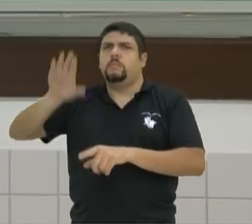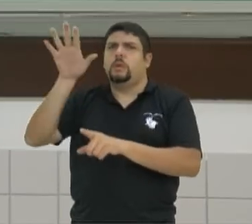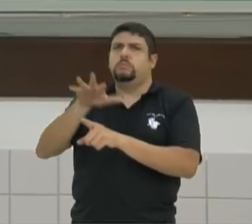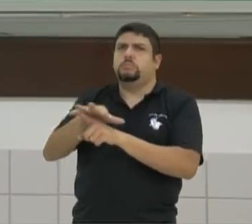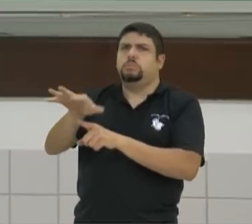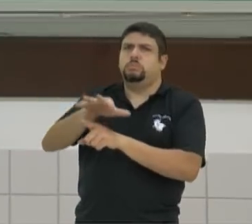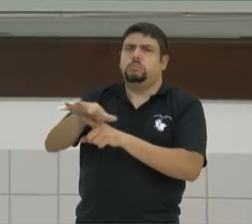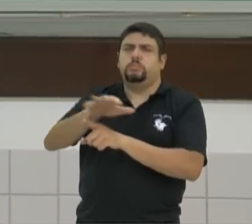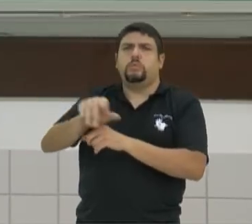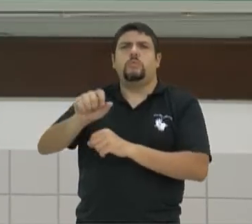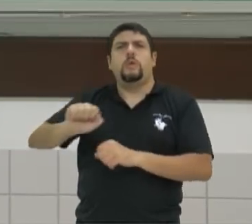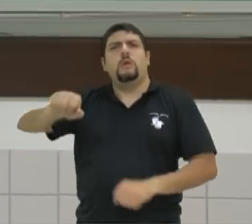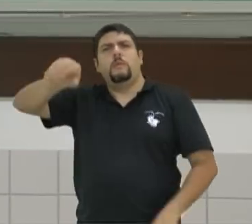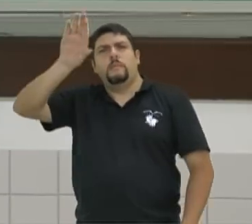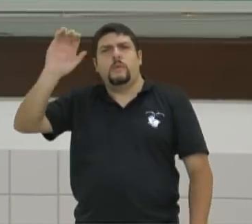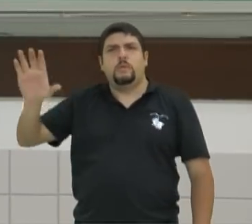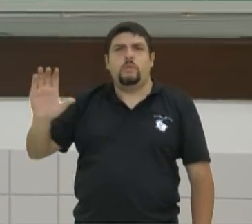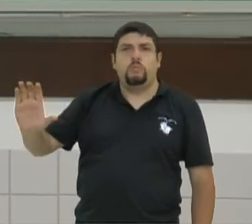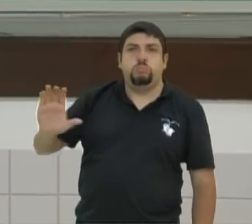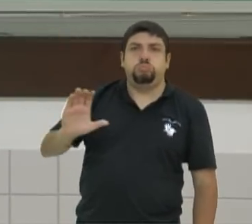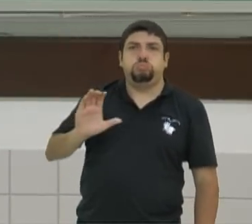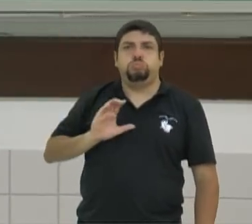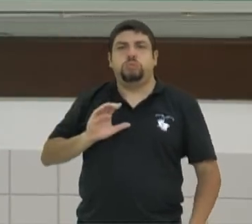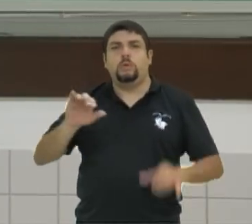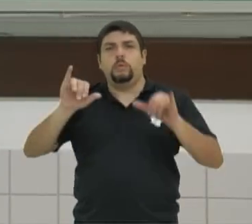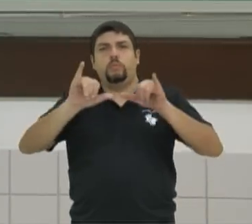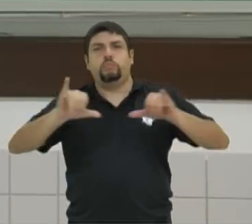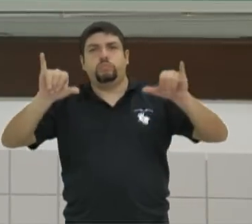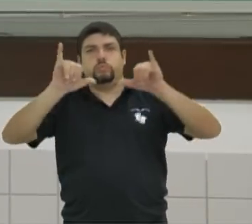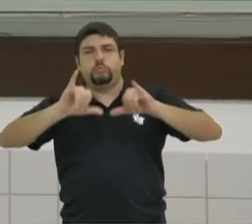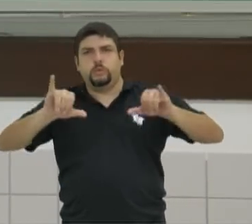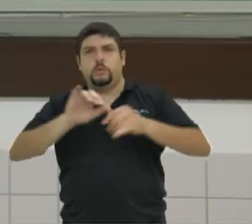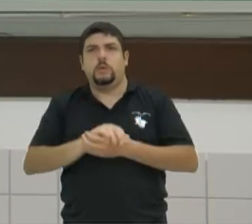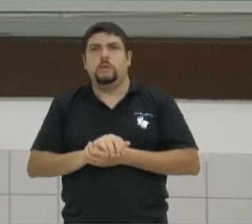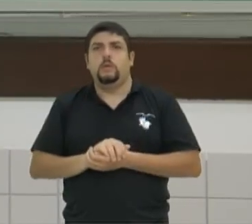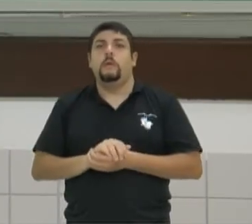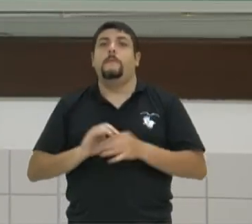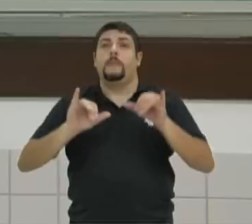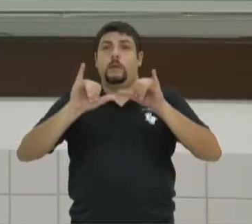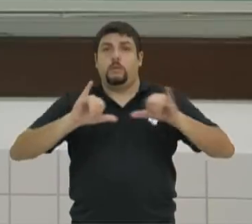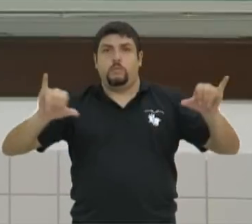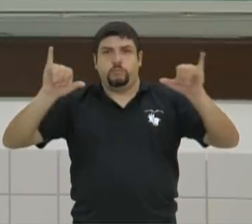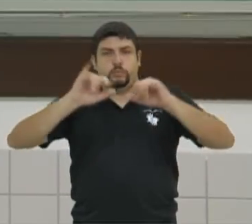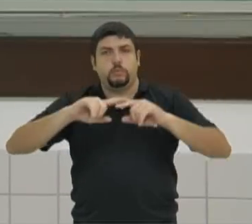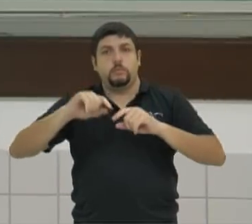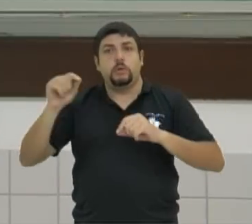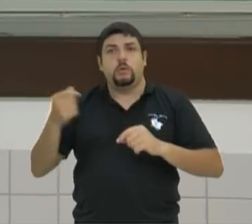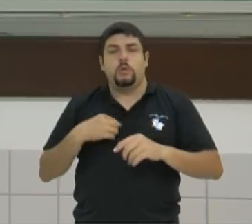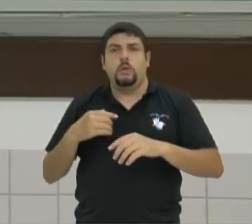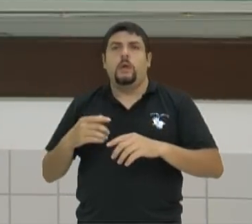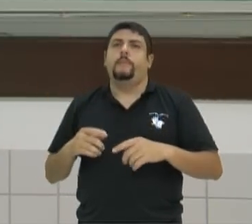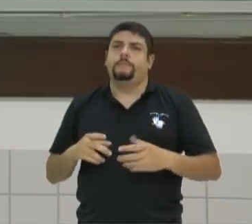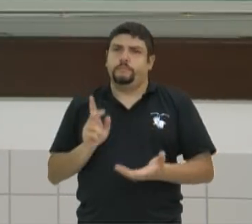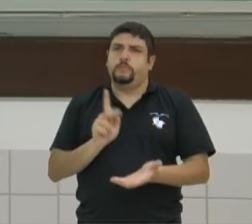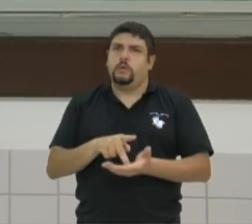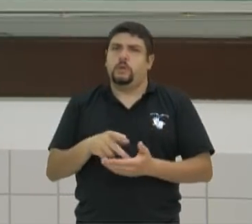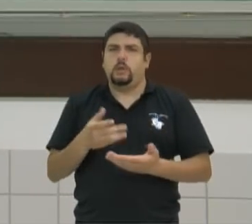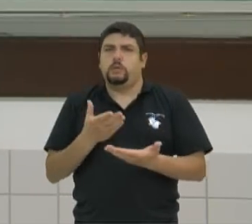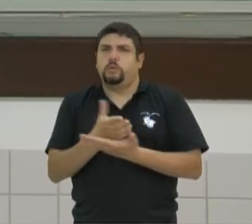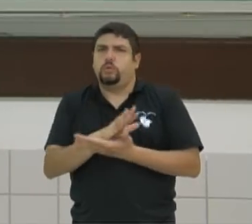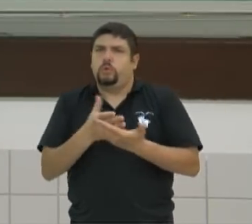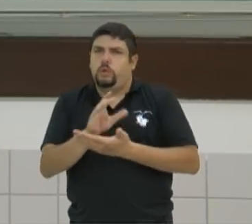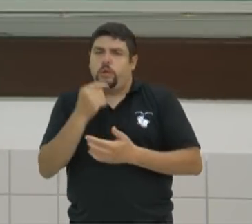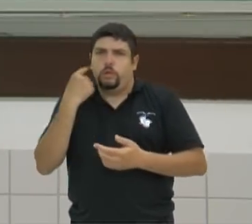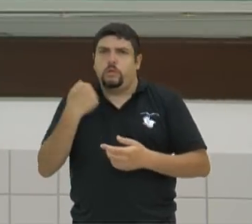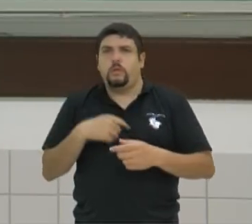vai receber uma fatia mais gorda de anúncio publicitário. É o anúncio publicitário que move. Né? A gente se irrita um monte com aqueles videozinhos que